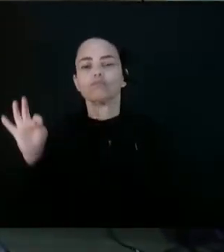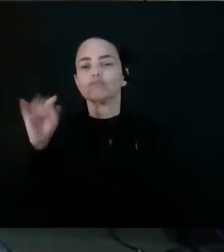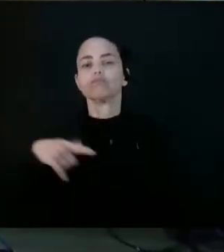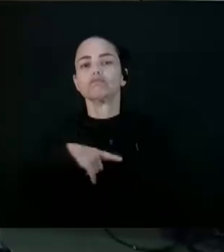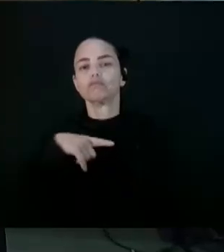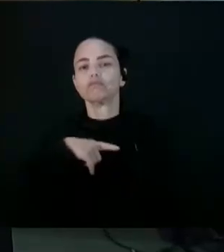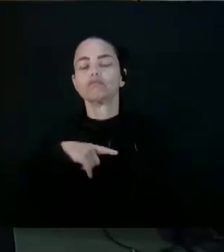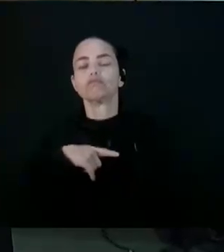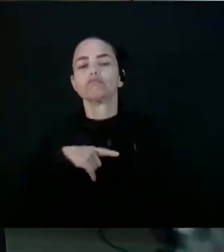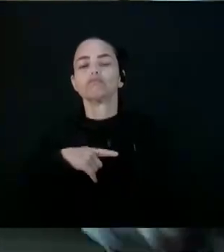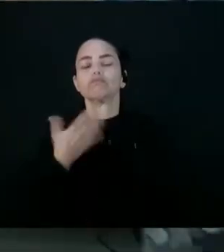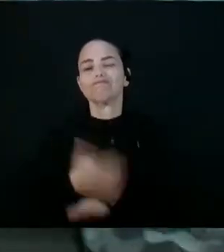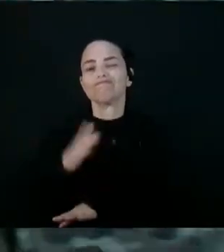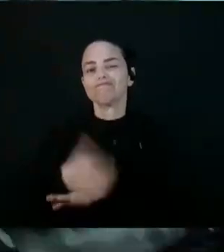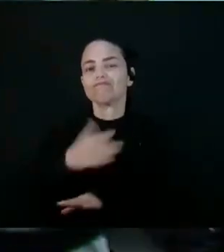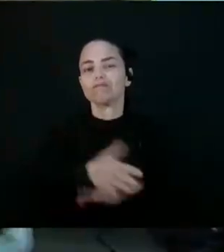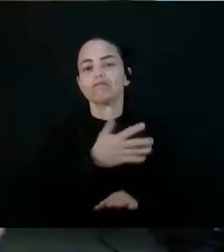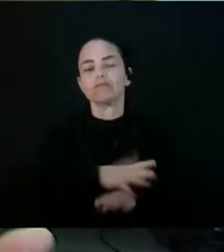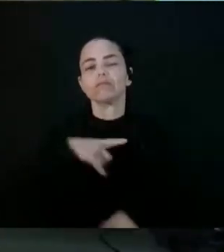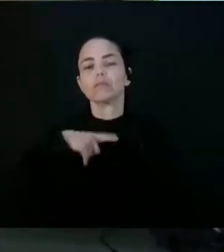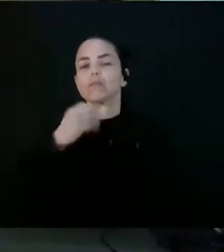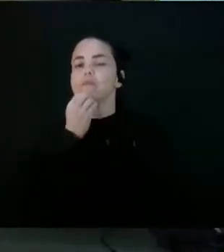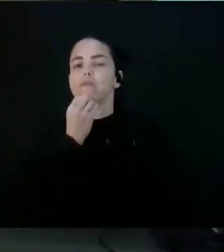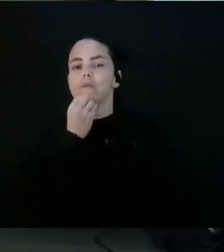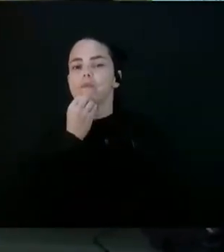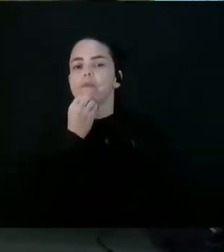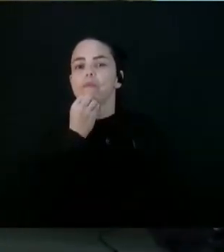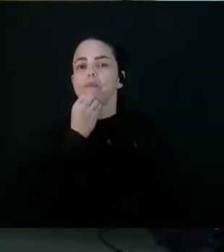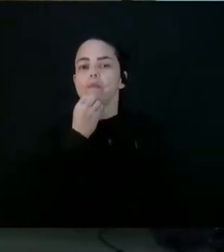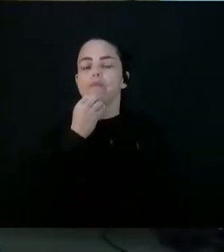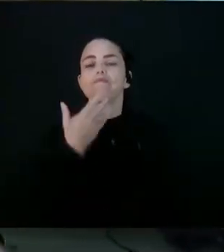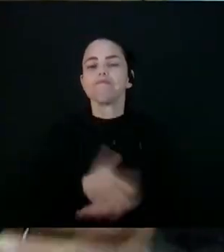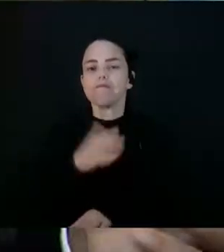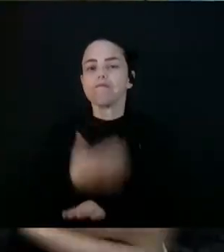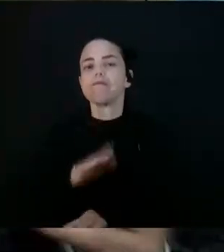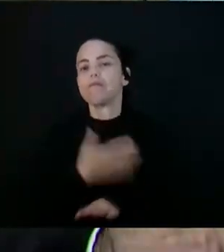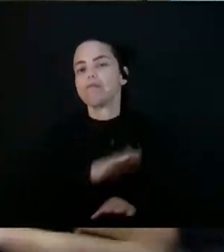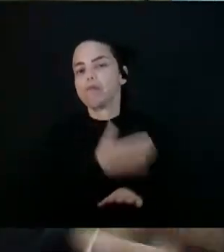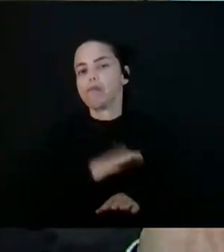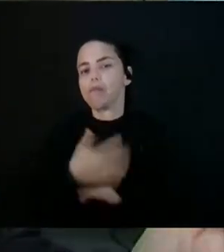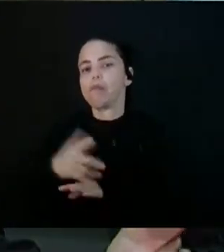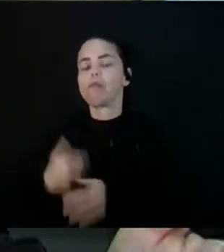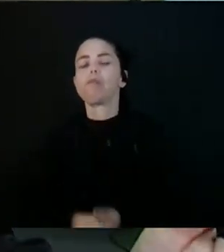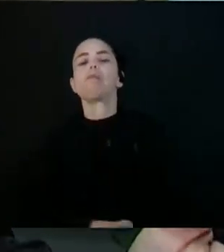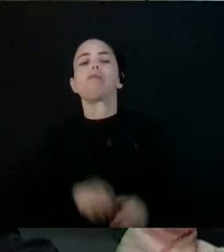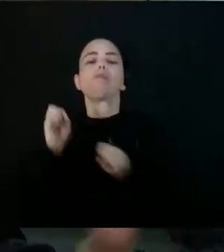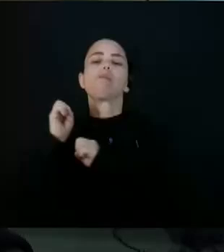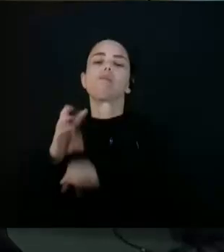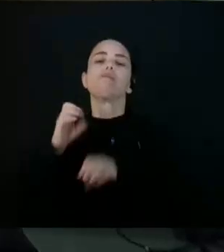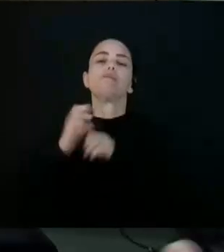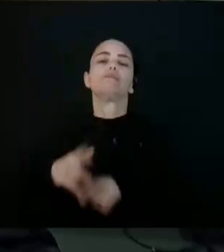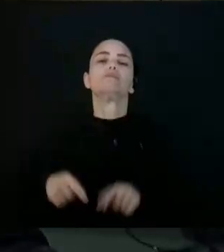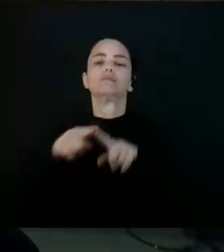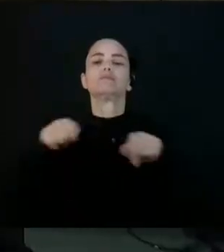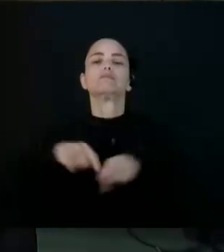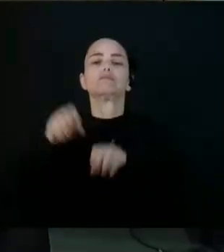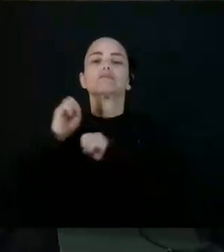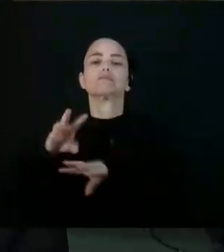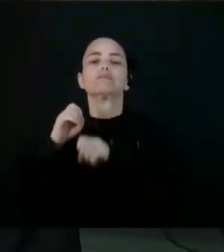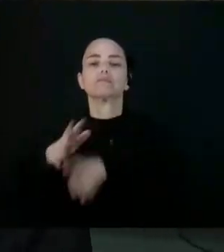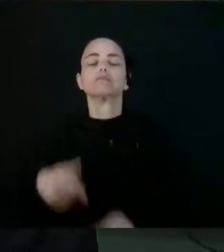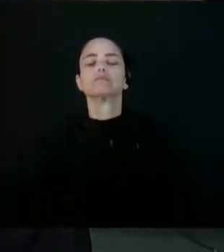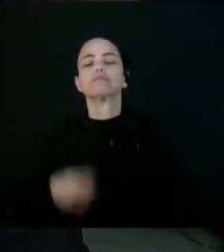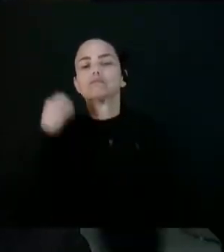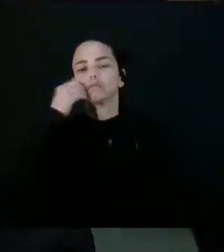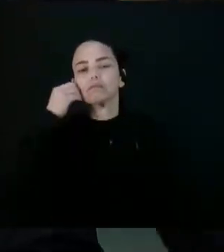para a prática, eles têm a oportunidade de praticar aquilo que é ensinado nas salas de aulas e também que eles vivenciaram